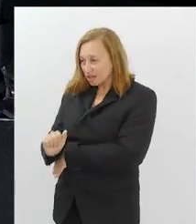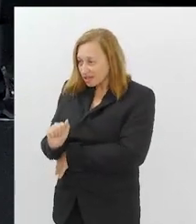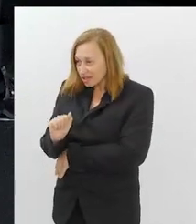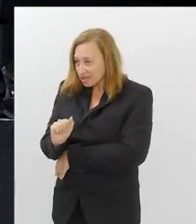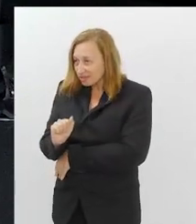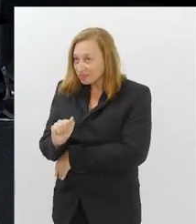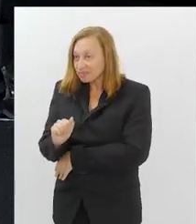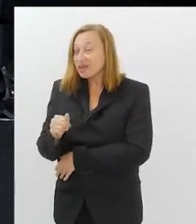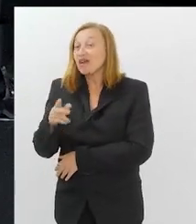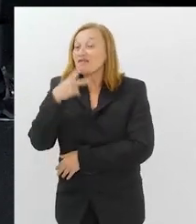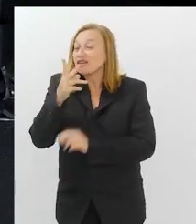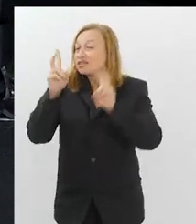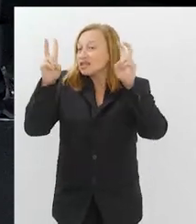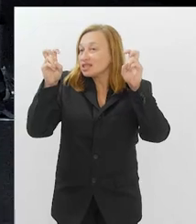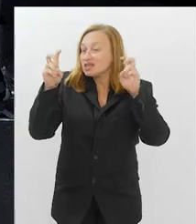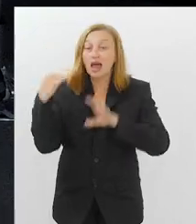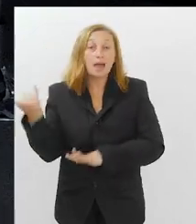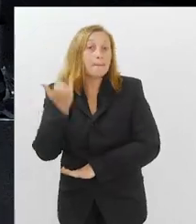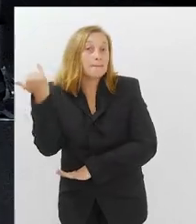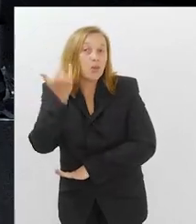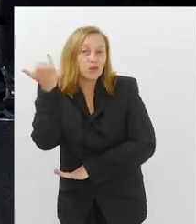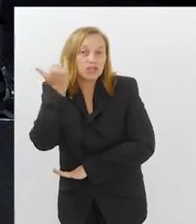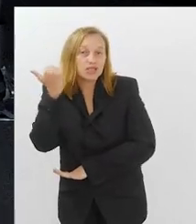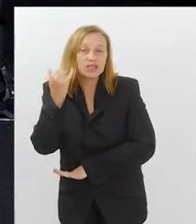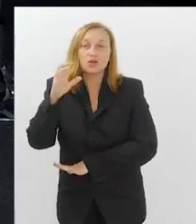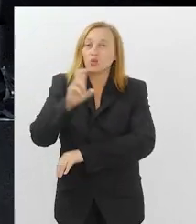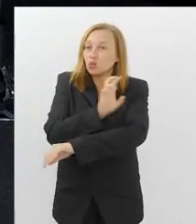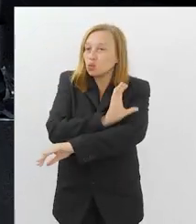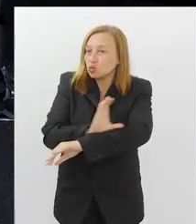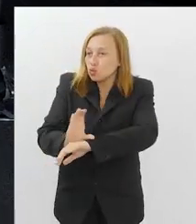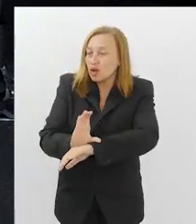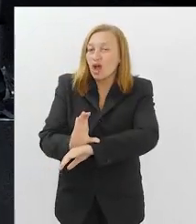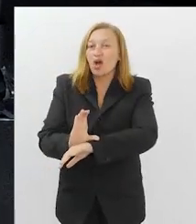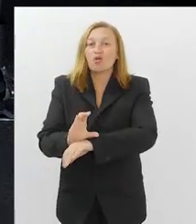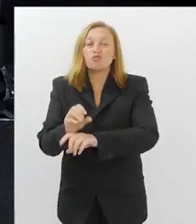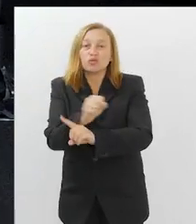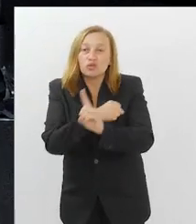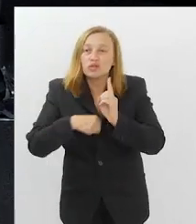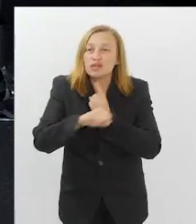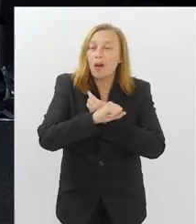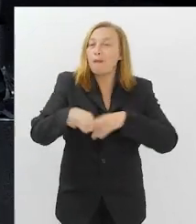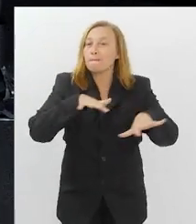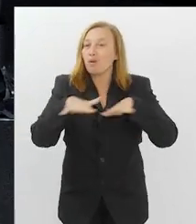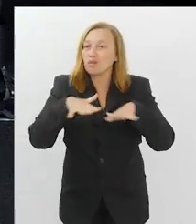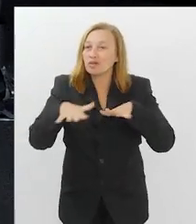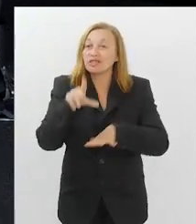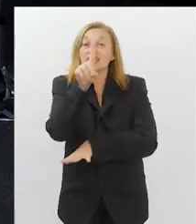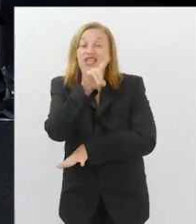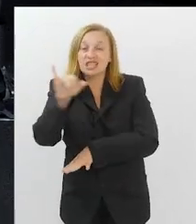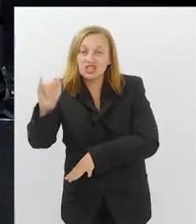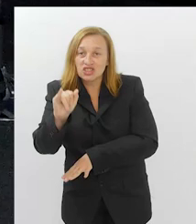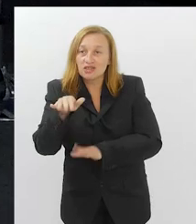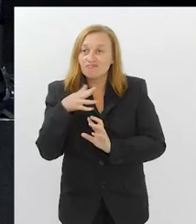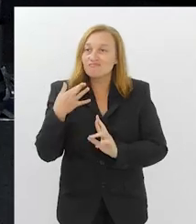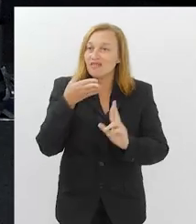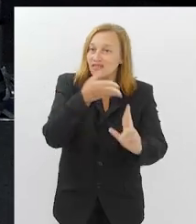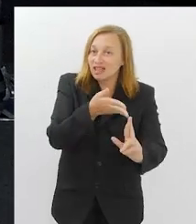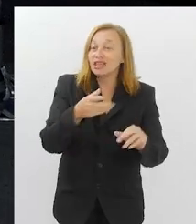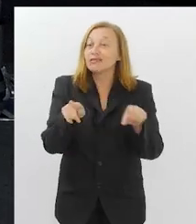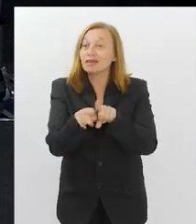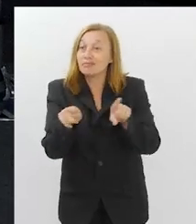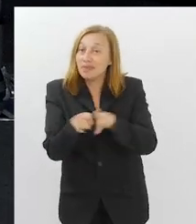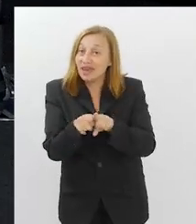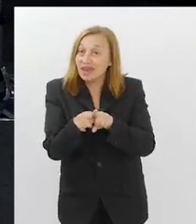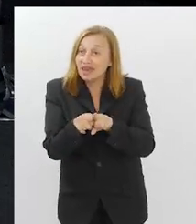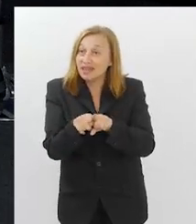Mônica Alexandre, trazendo essa questão, a importância cultural, social, de mobilização dessa data tão referenciada e